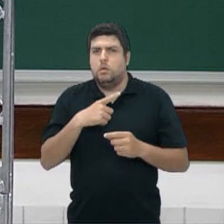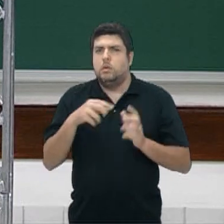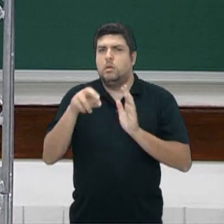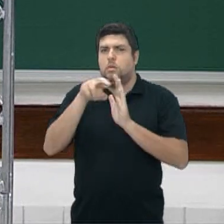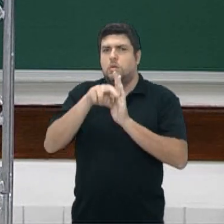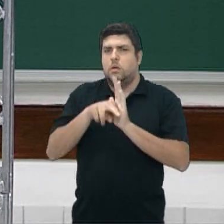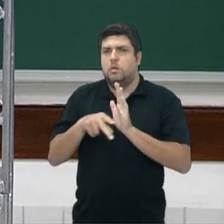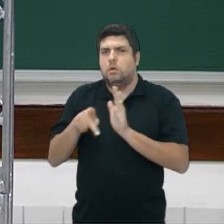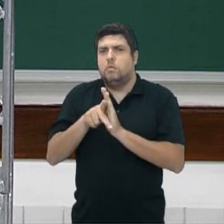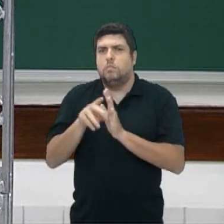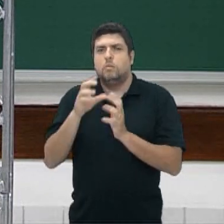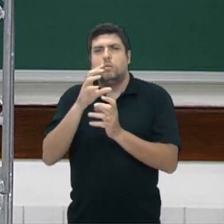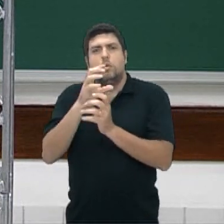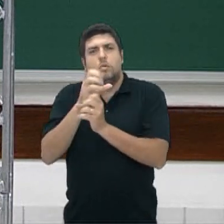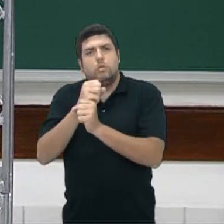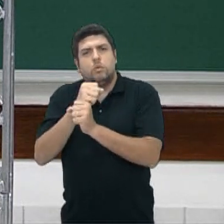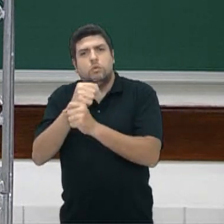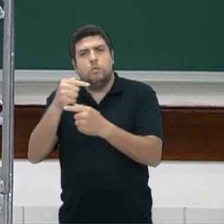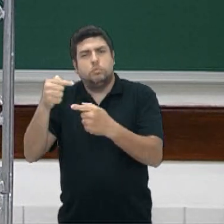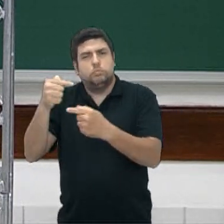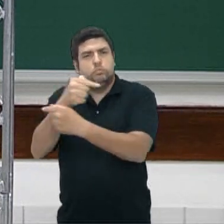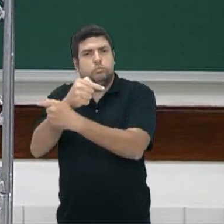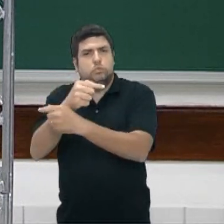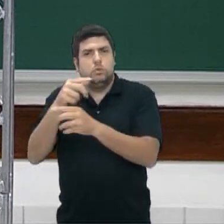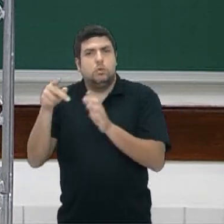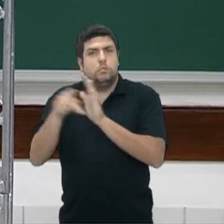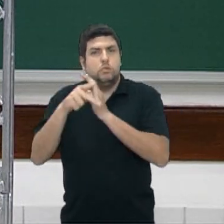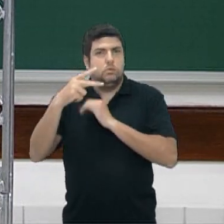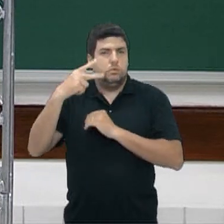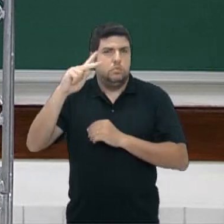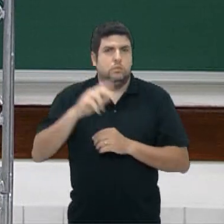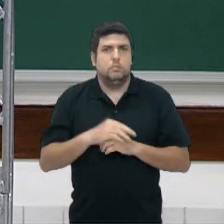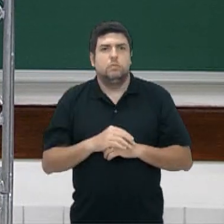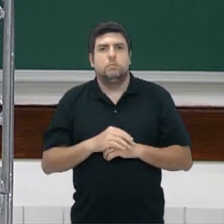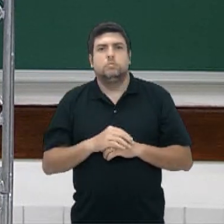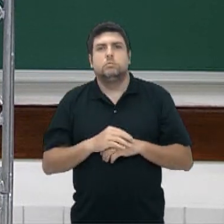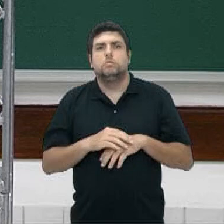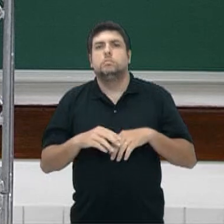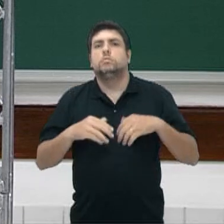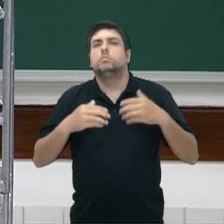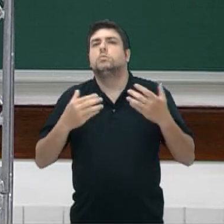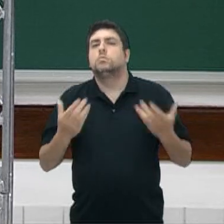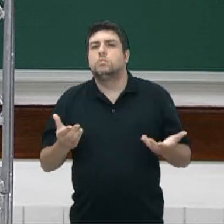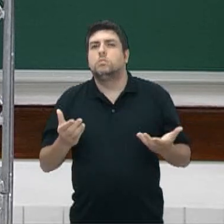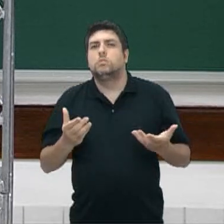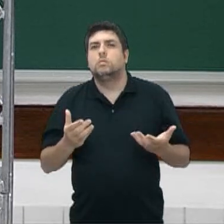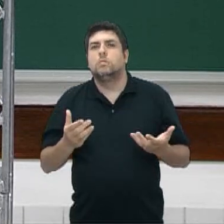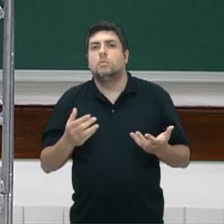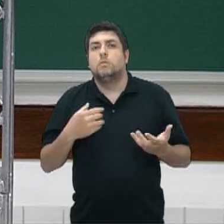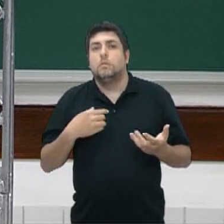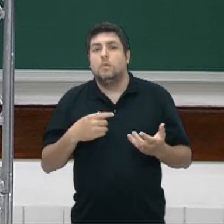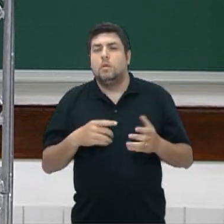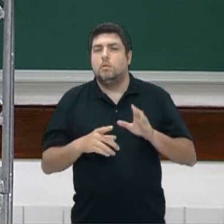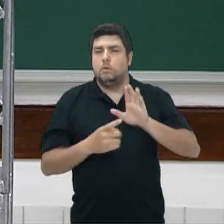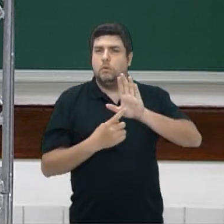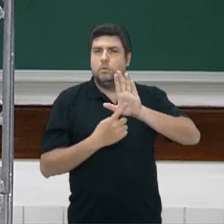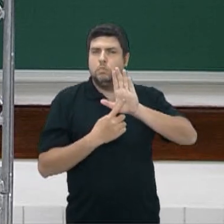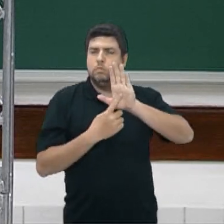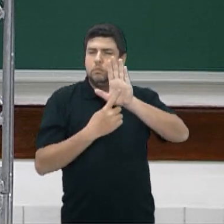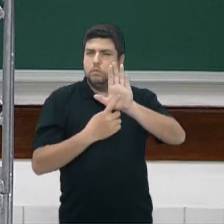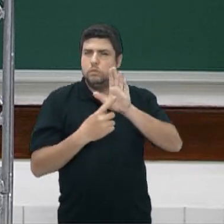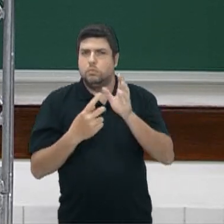soma, uma regra vetorial específica para isso. Então, para poder representar isso, eu fiz para vocês aqui